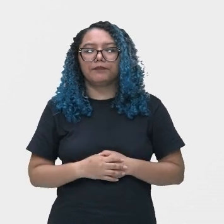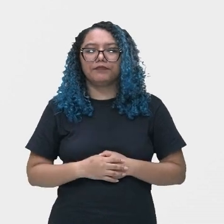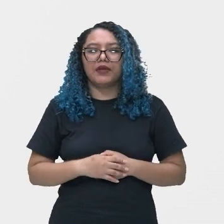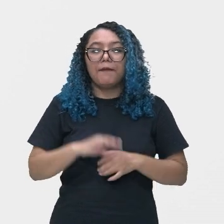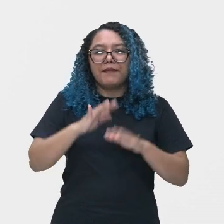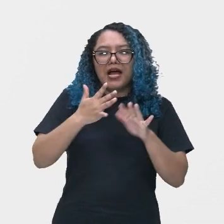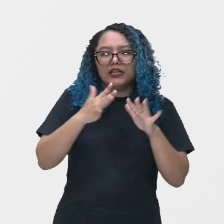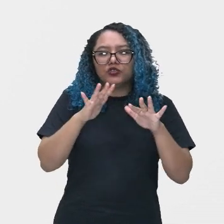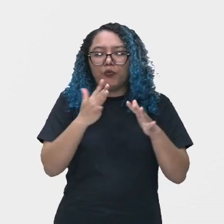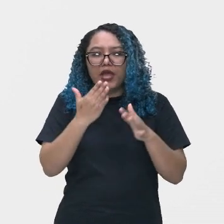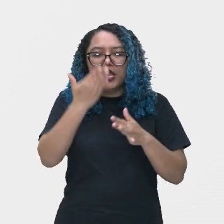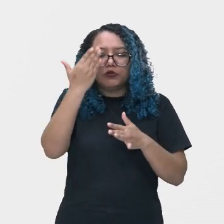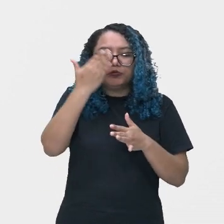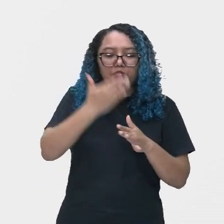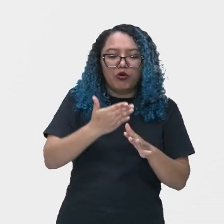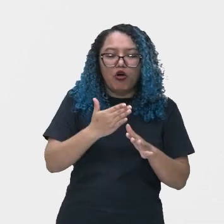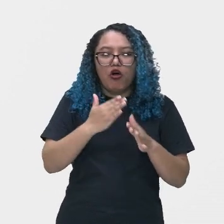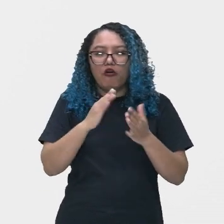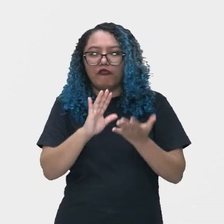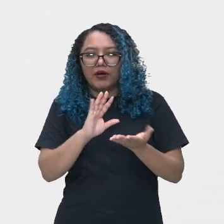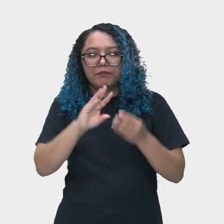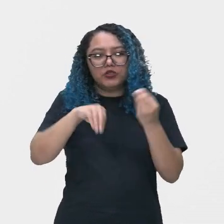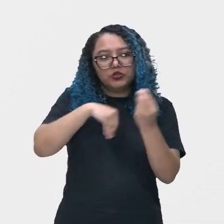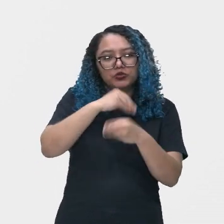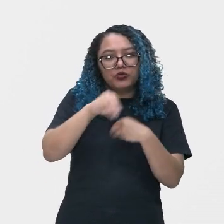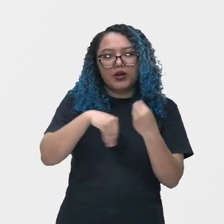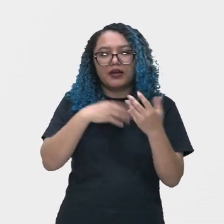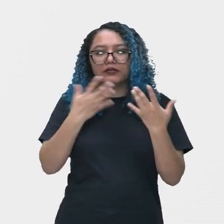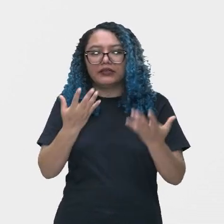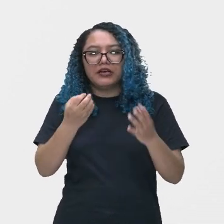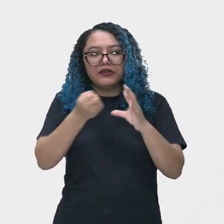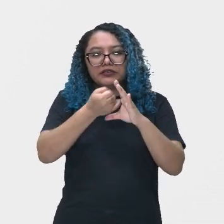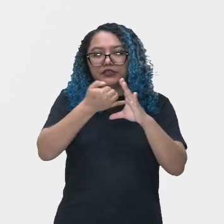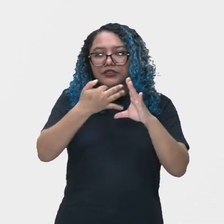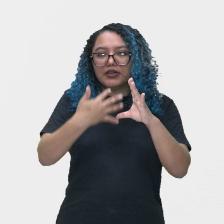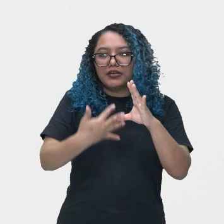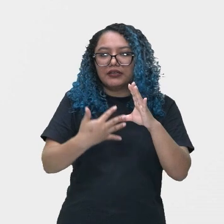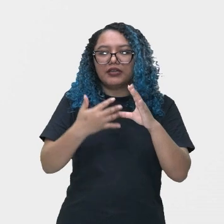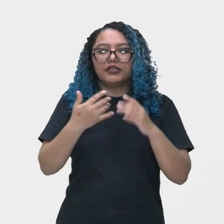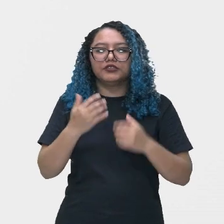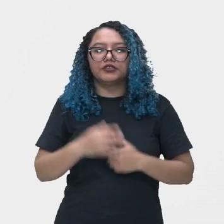de característica, pode aparecer as seguintes